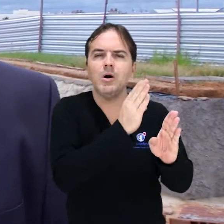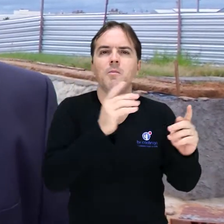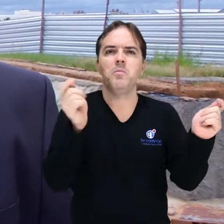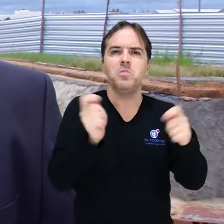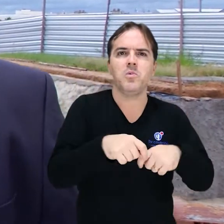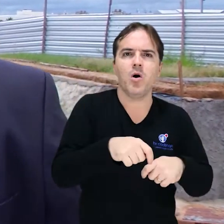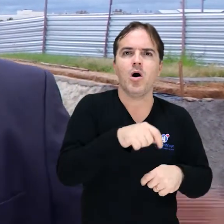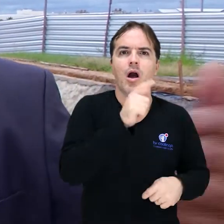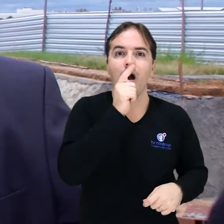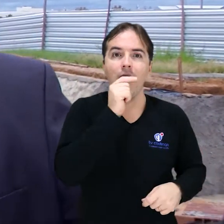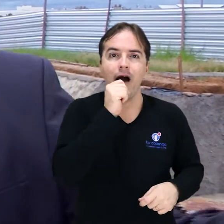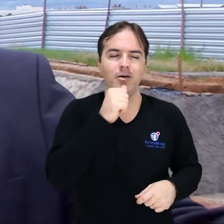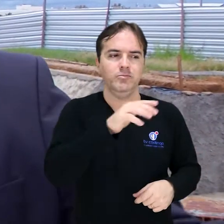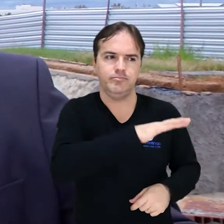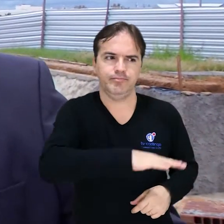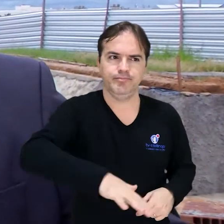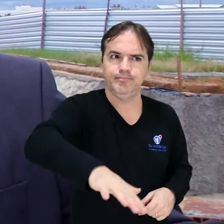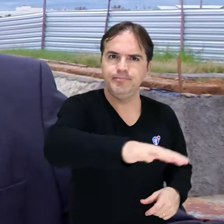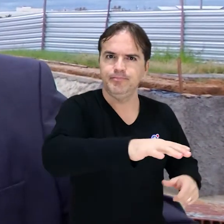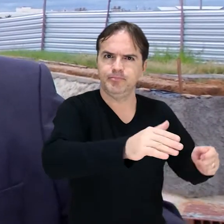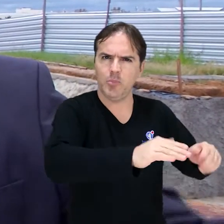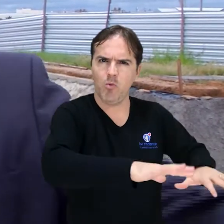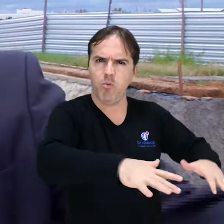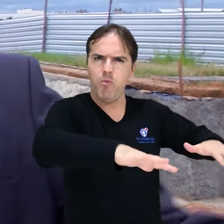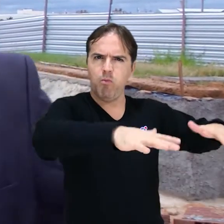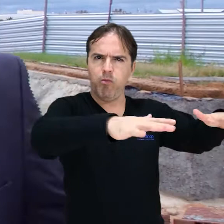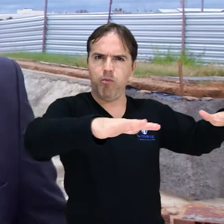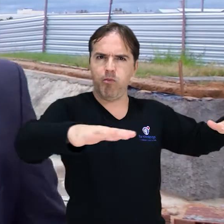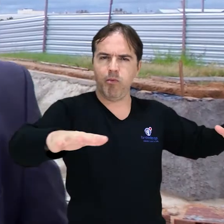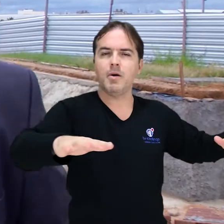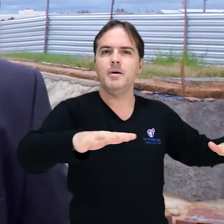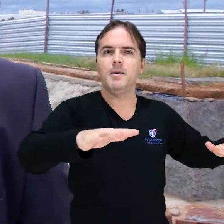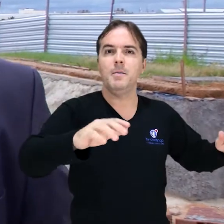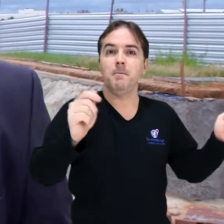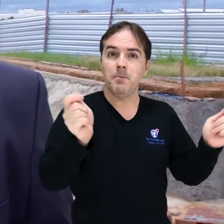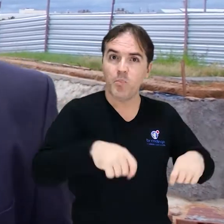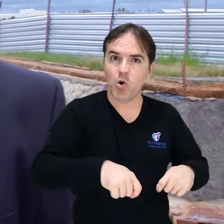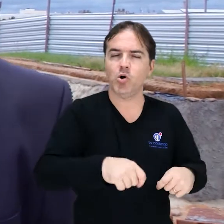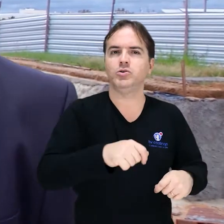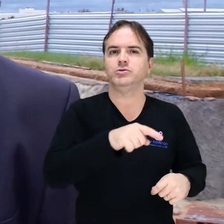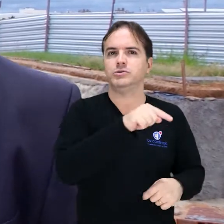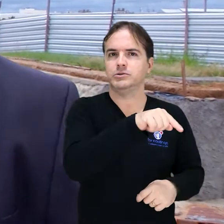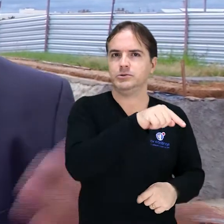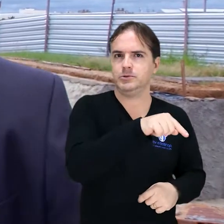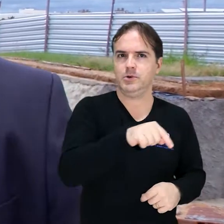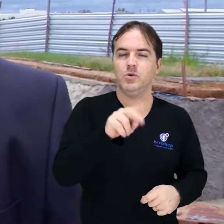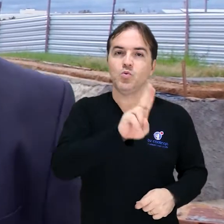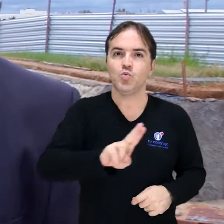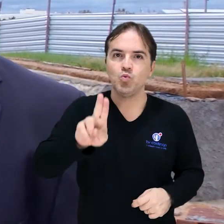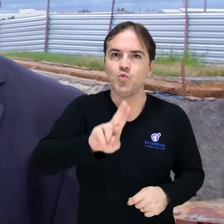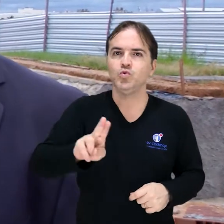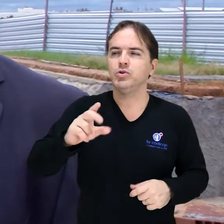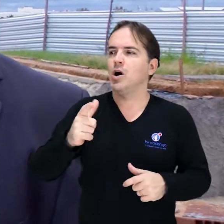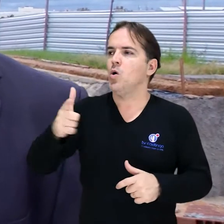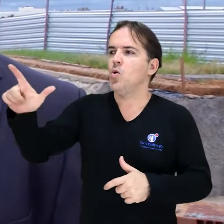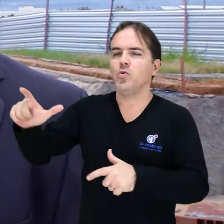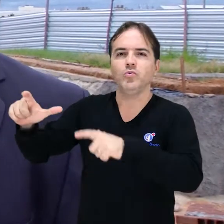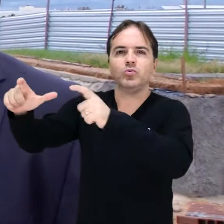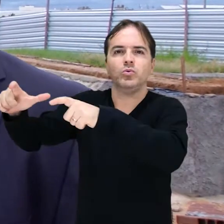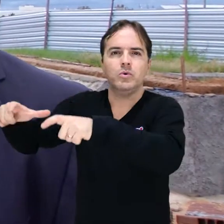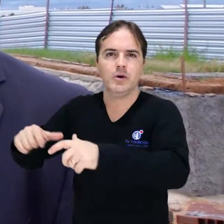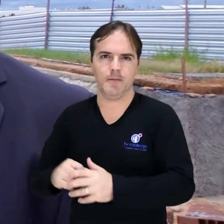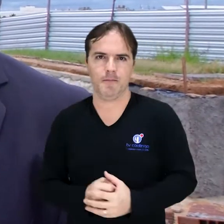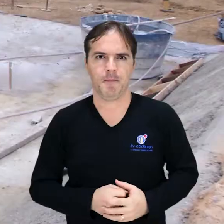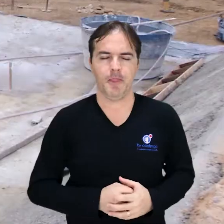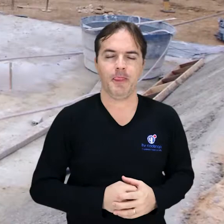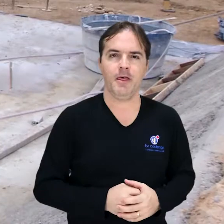né, esse estudo que é possível fazer, né, o enchimento do reservatório para posterior, utilização